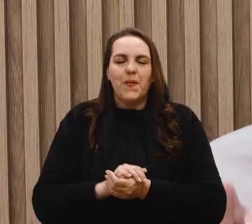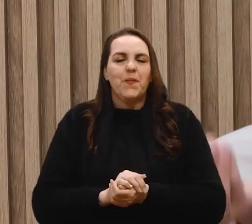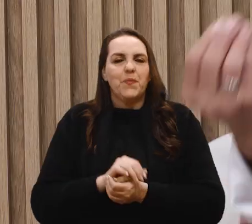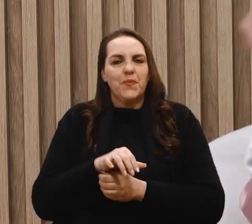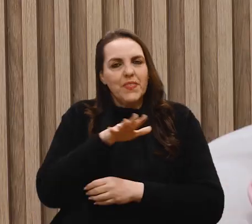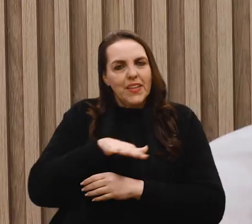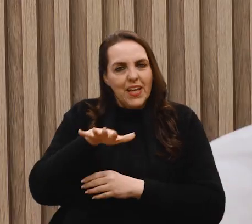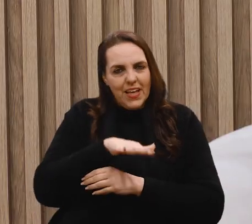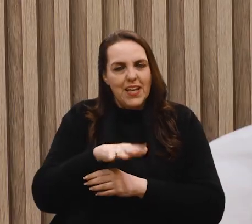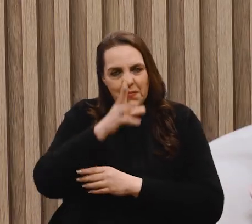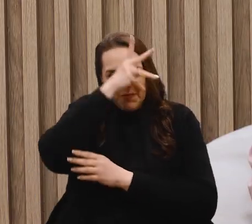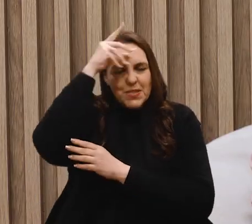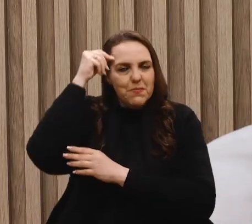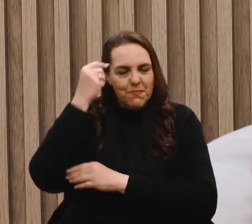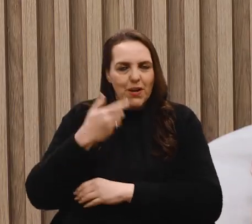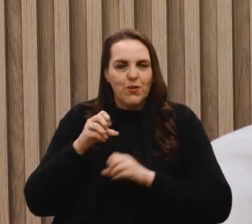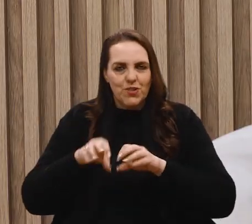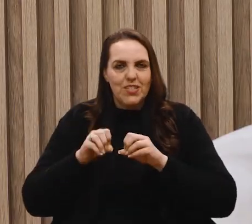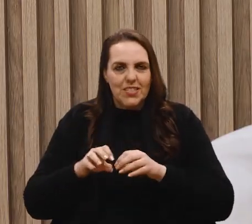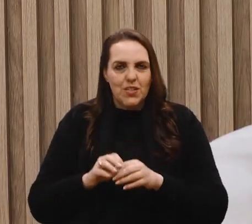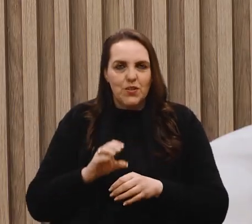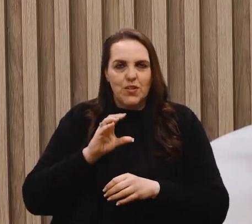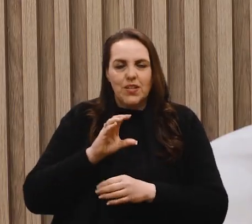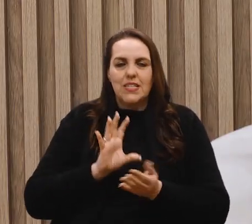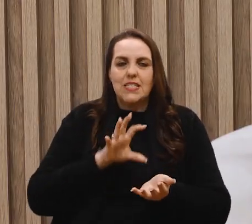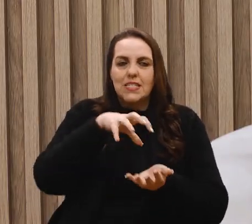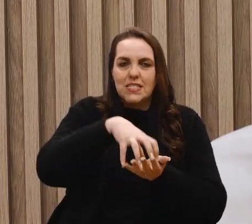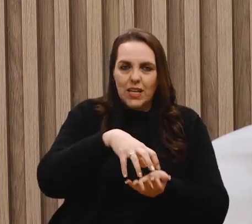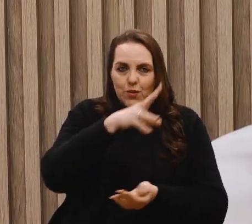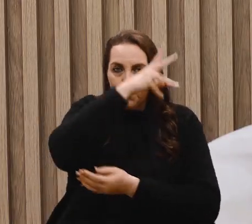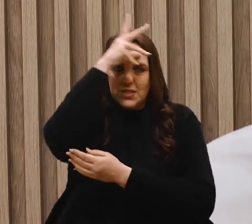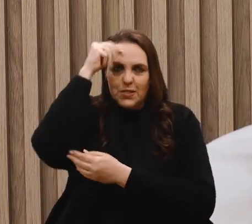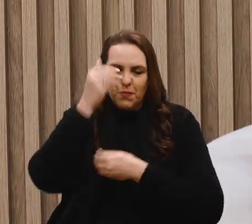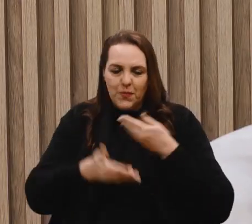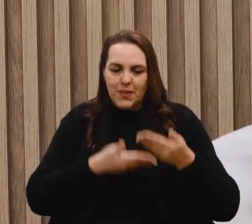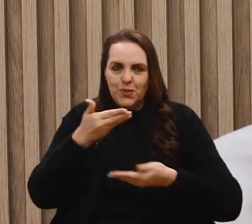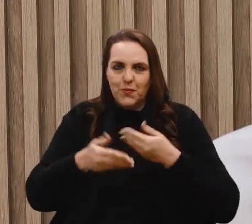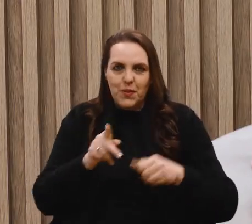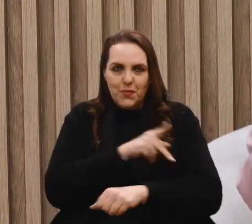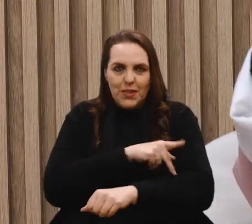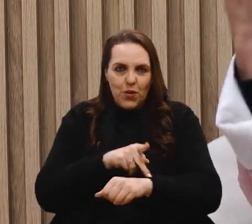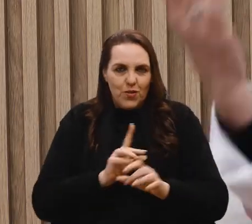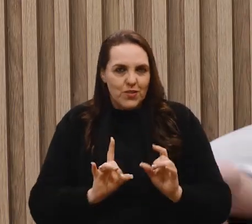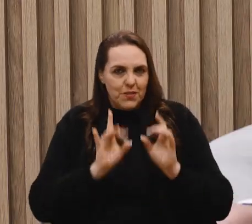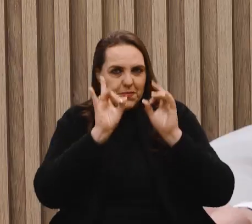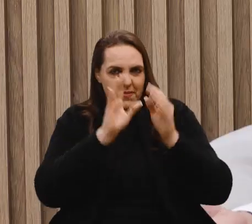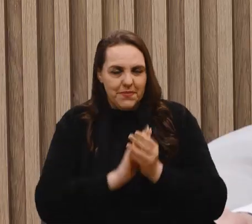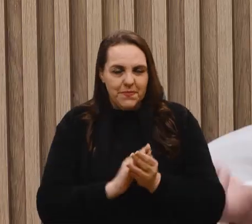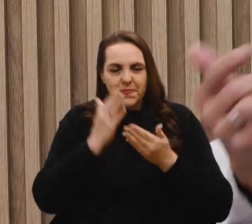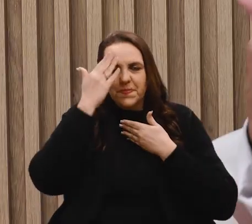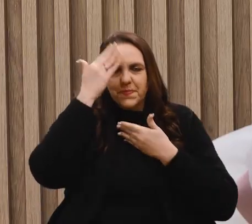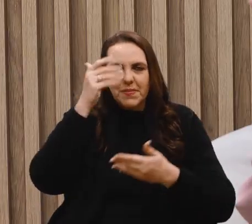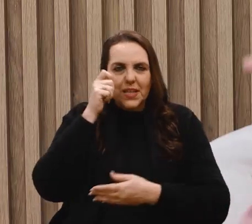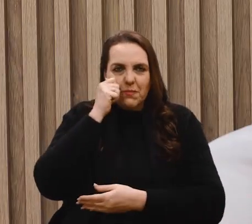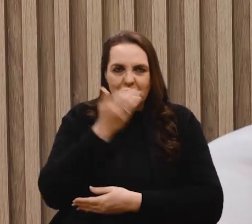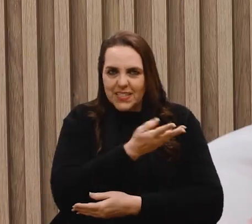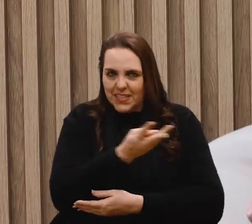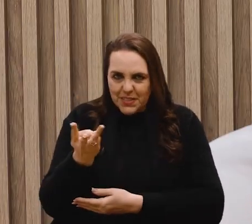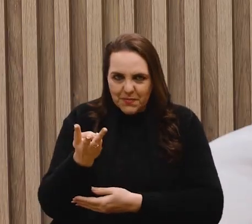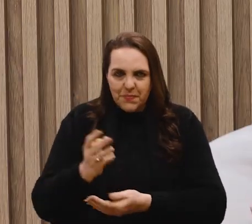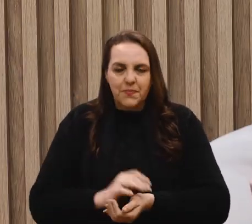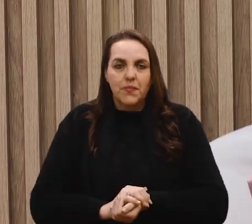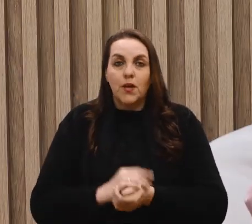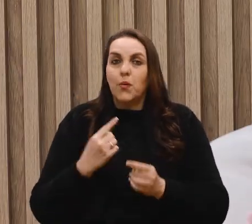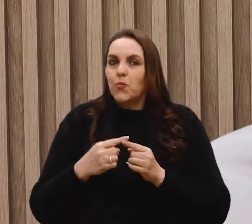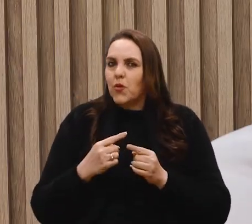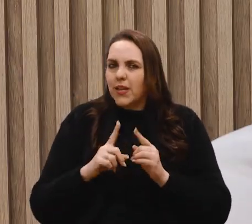fundamental da Rede Municipal de Ensino, que é o Centro Municipal de Atendimento Pedagógico Especializado. Obrigado pela presença, por quê, gente? Porque